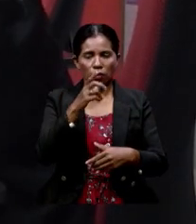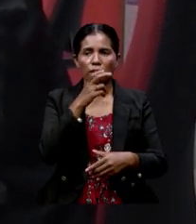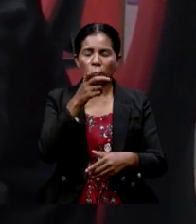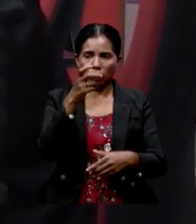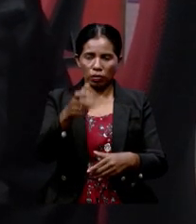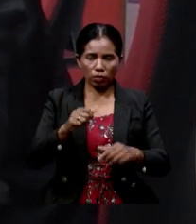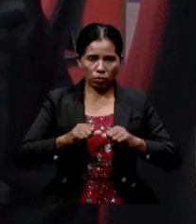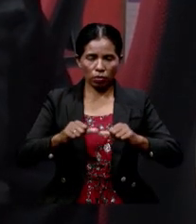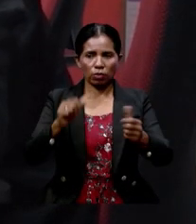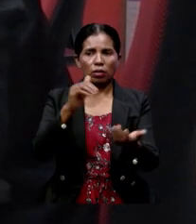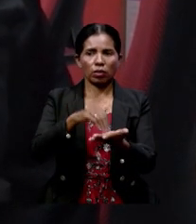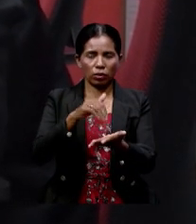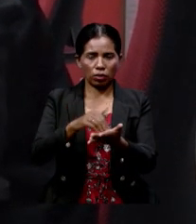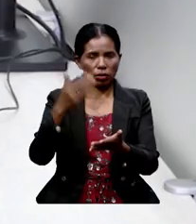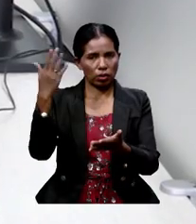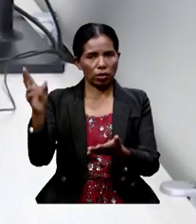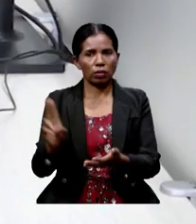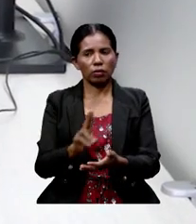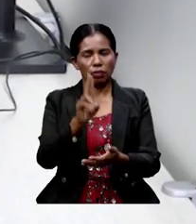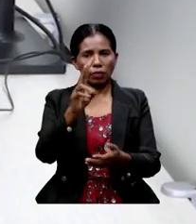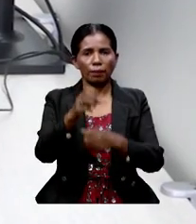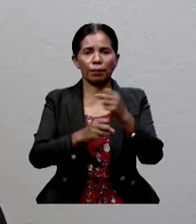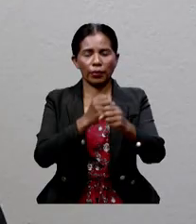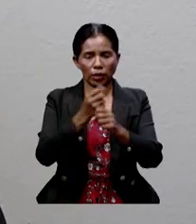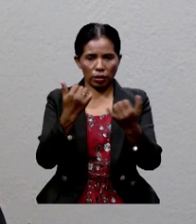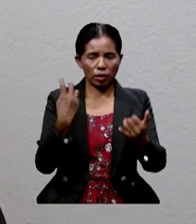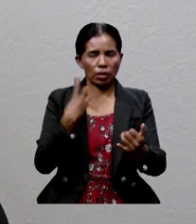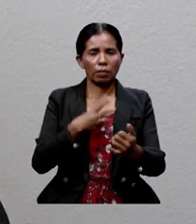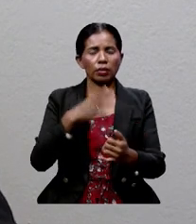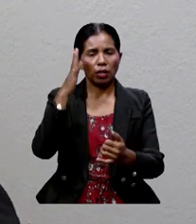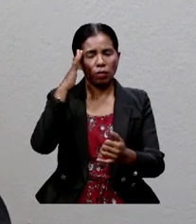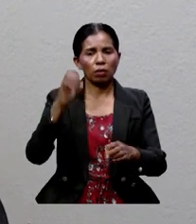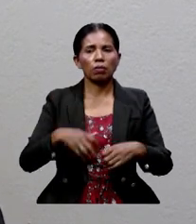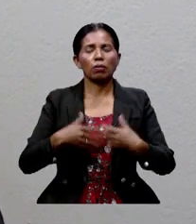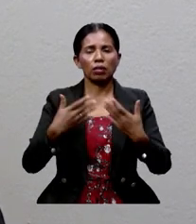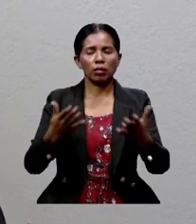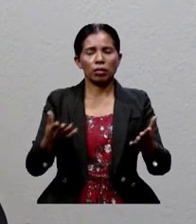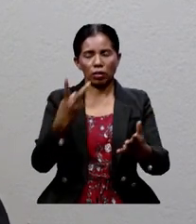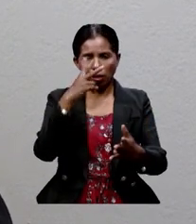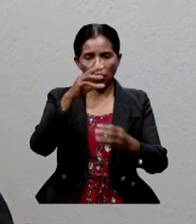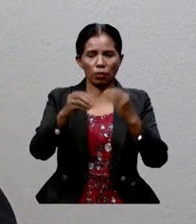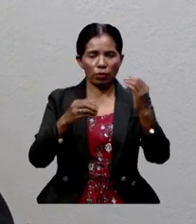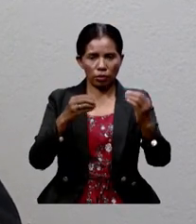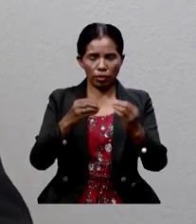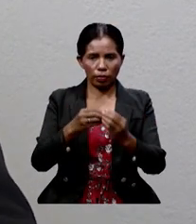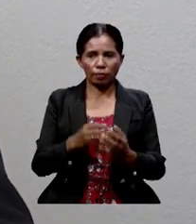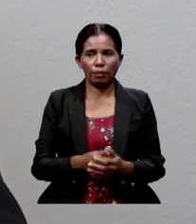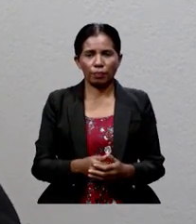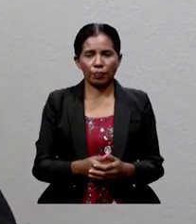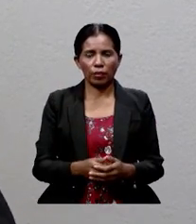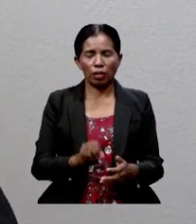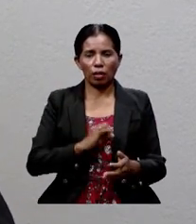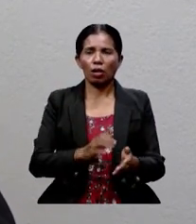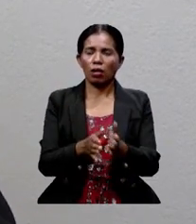onde continua a estudar e a universidade. Tinha, né? A missa não é a terceira fase. Terceira fase, onde a